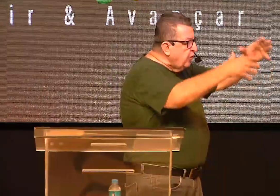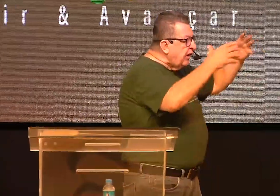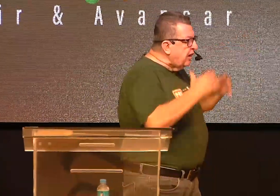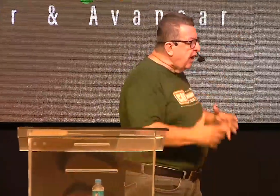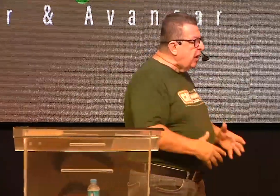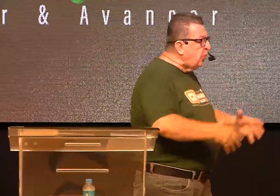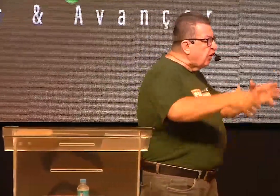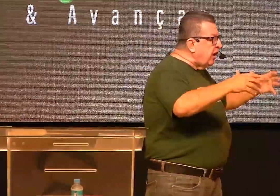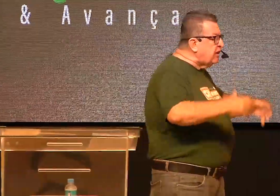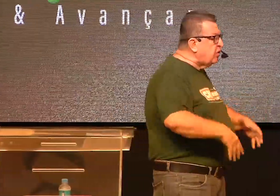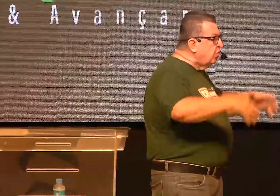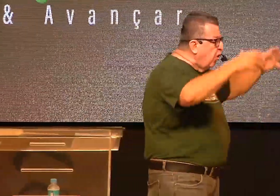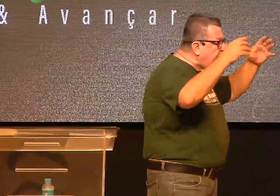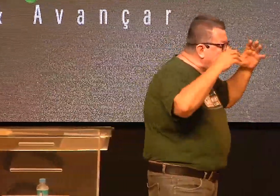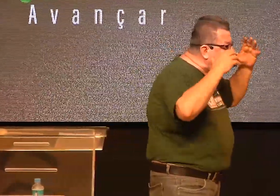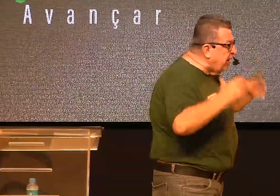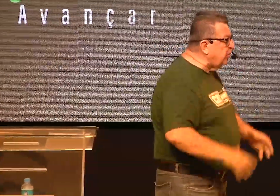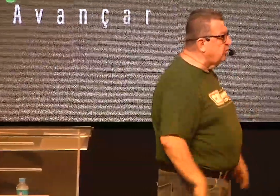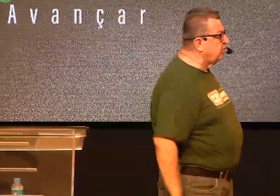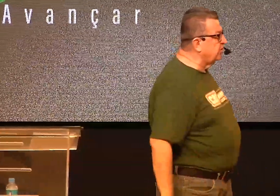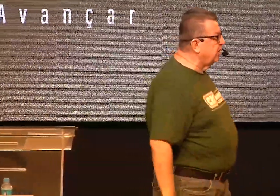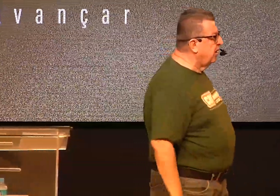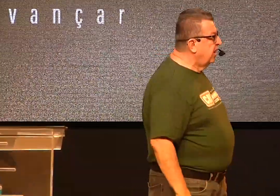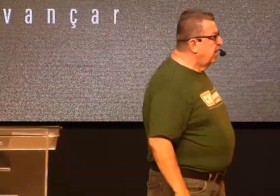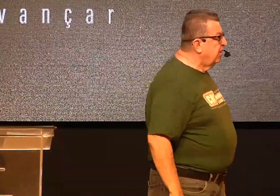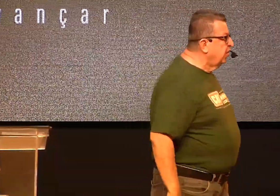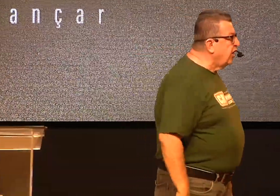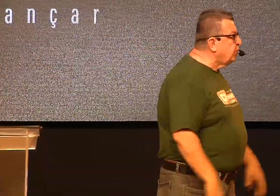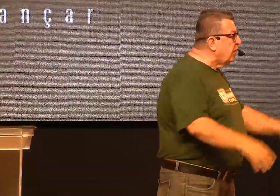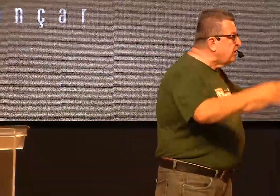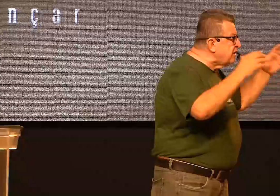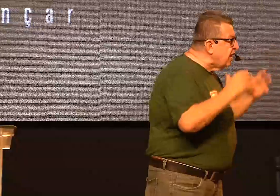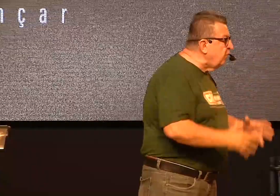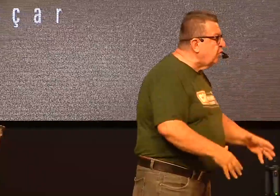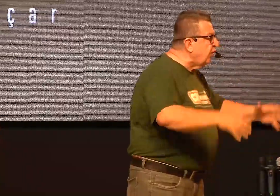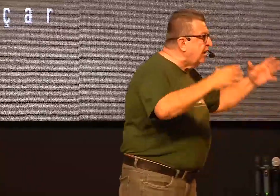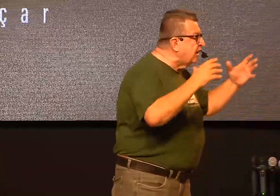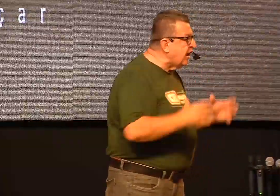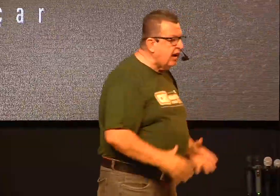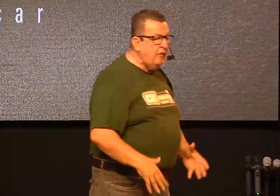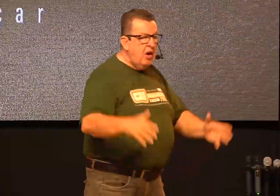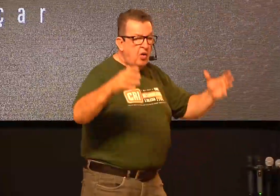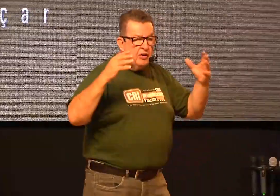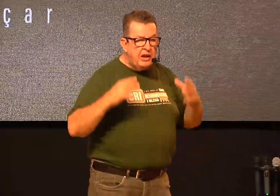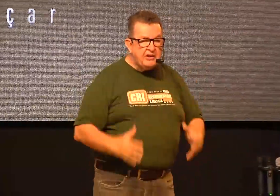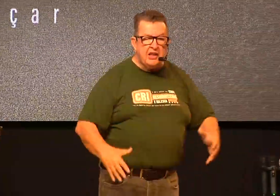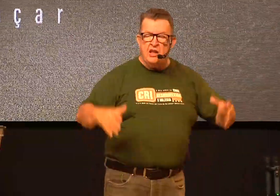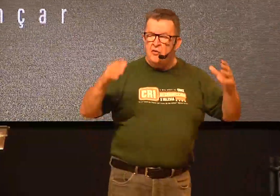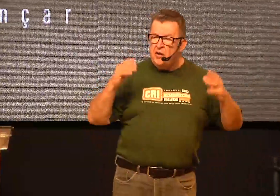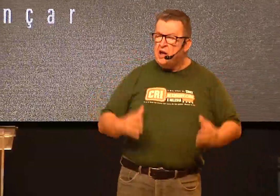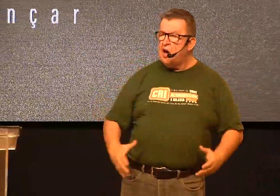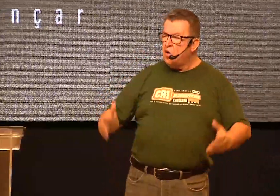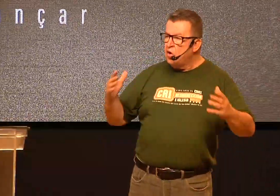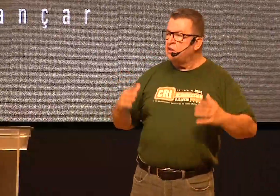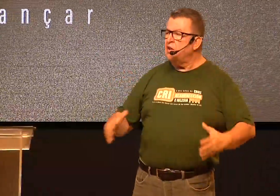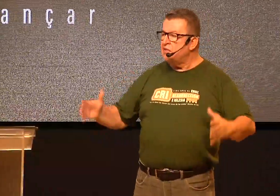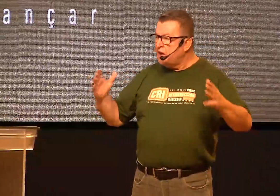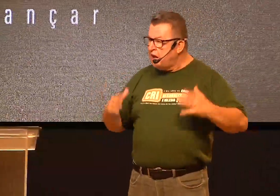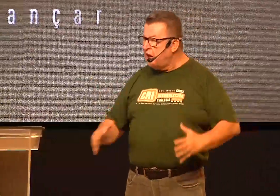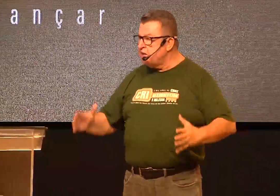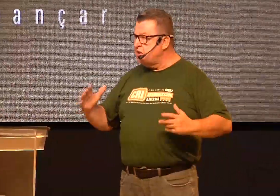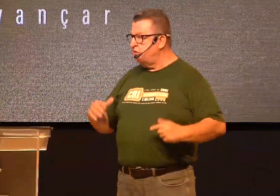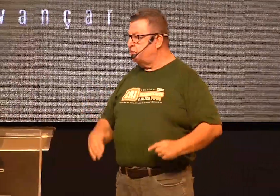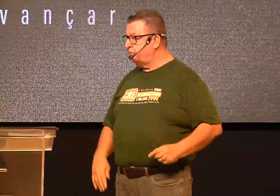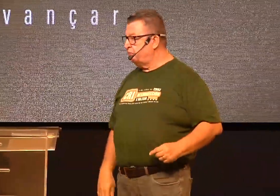Nós precisamos validar a importância de um bom casamento. Nós precisamos validar o que significa a corte